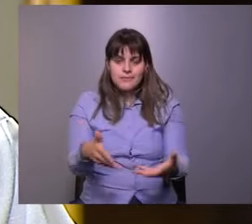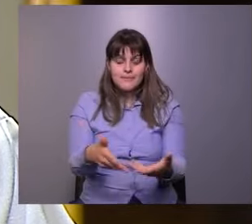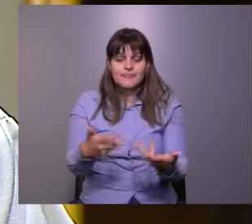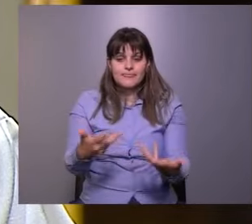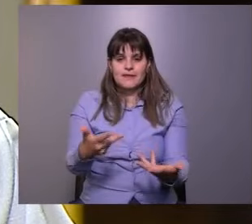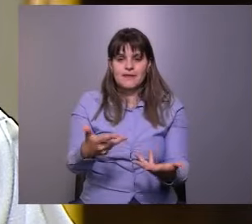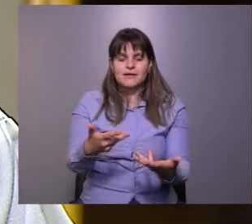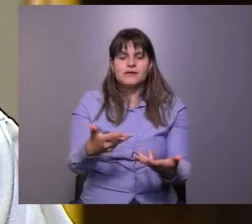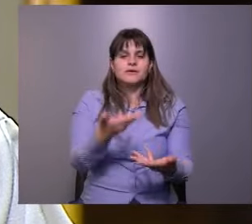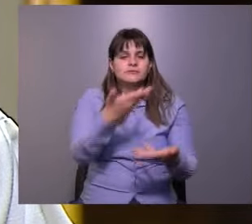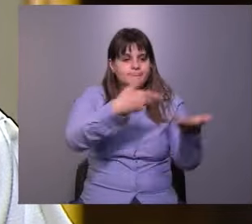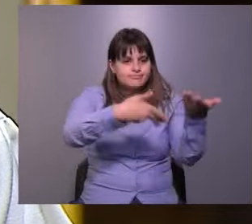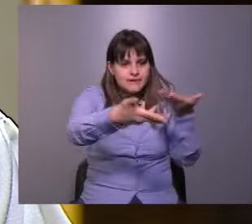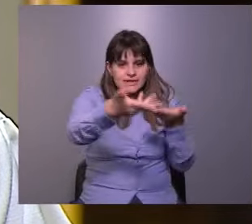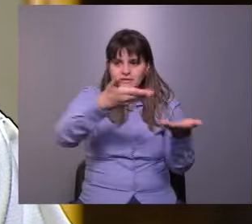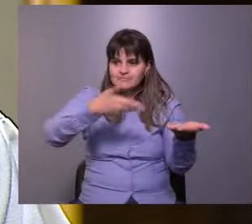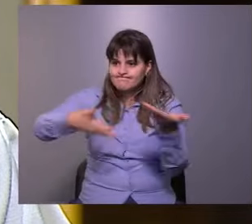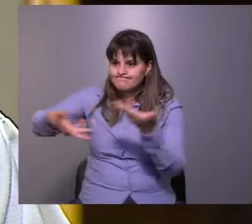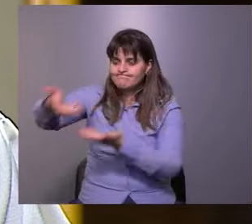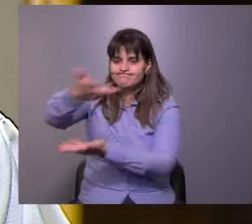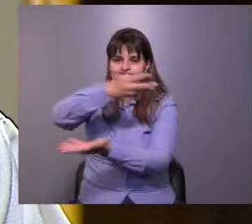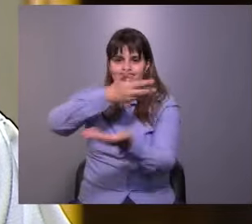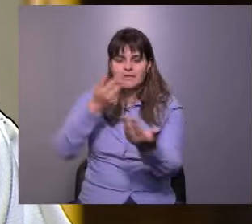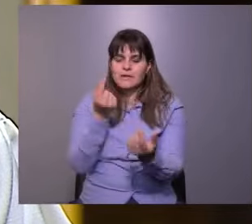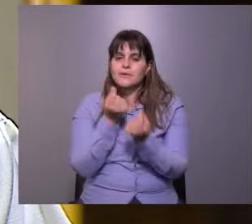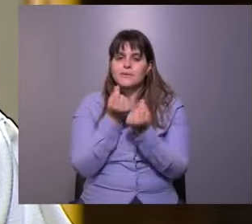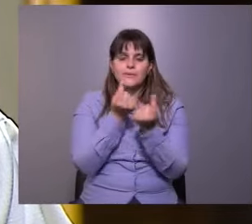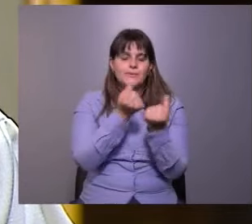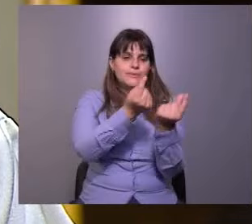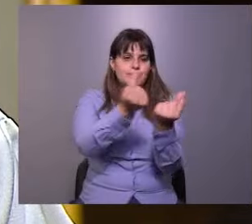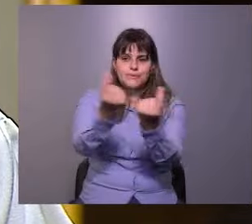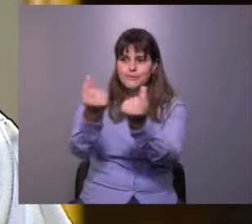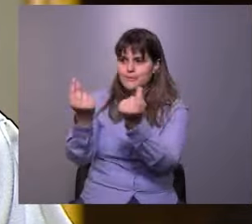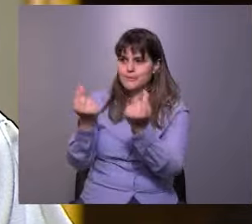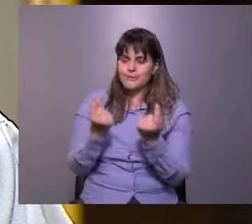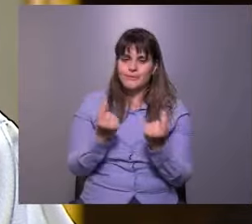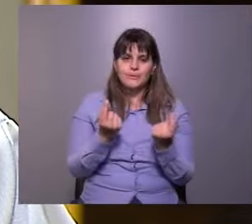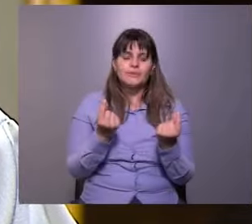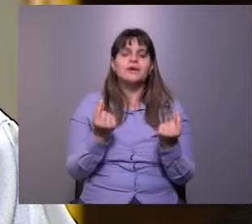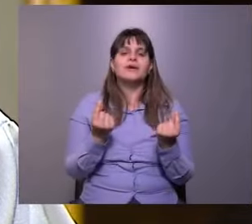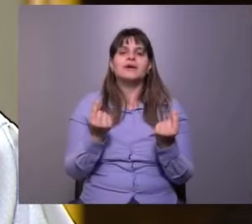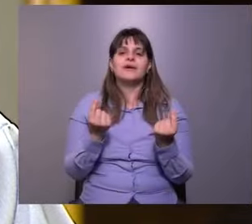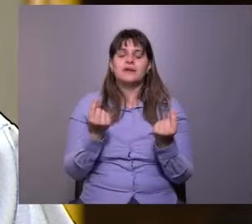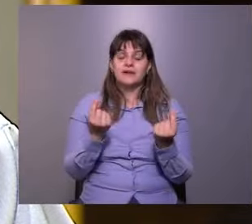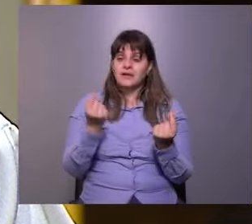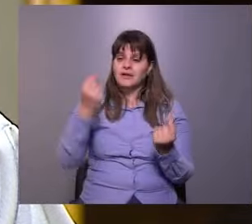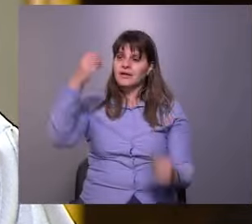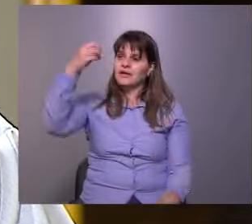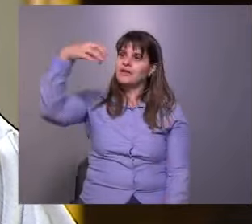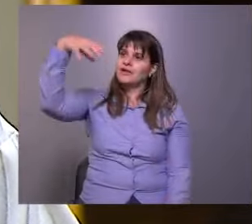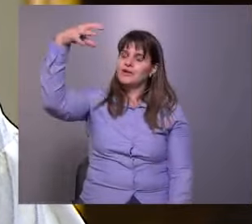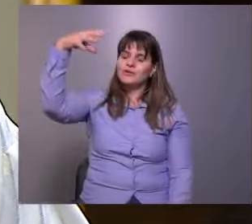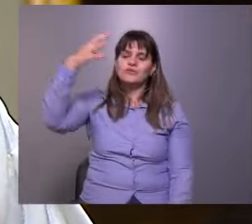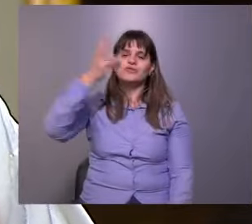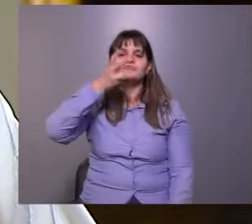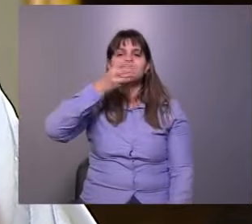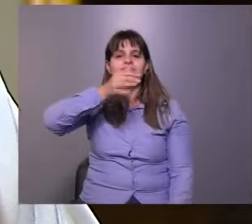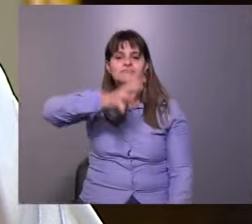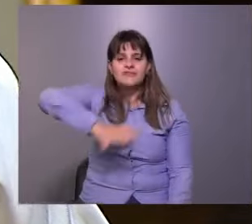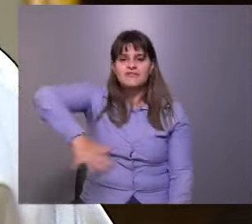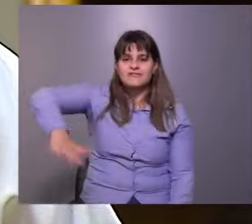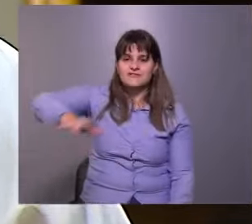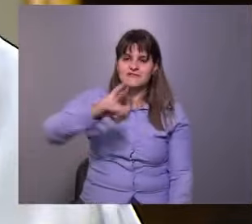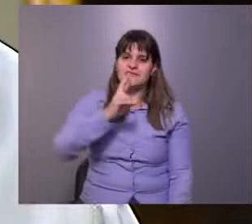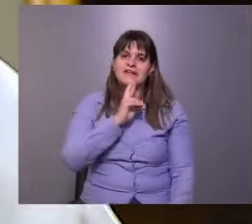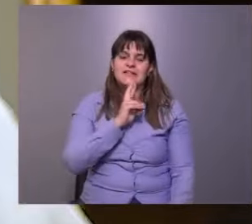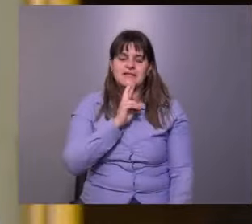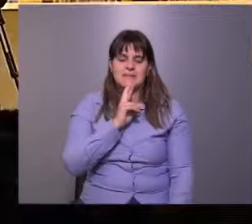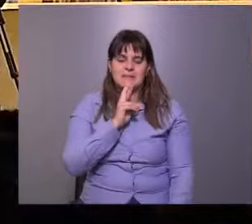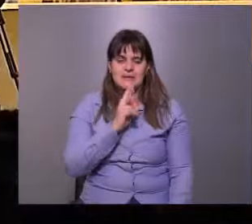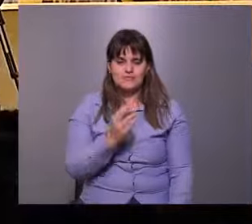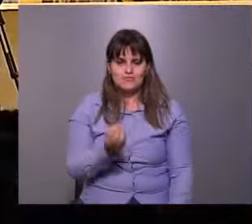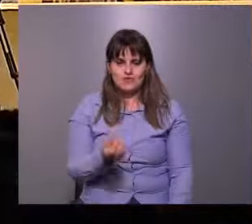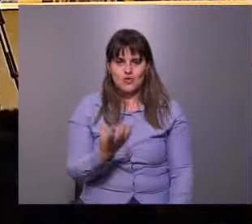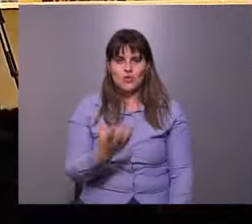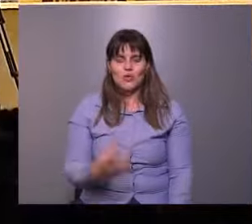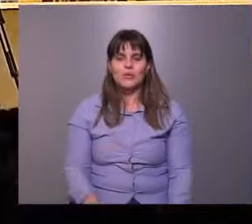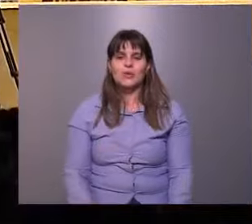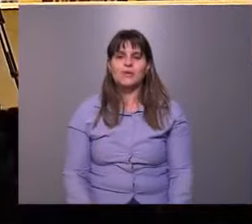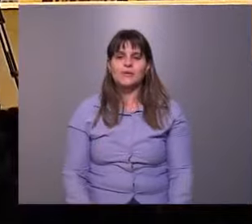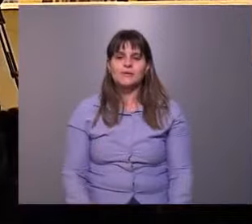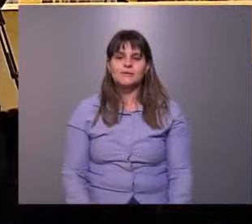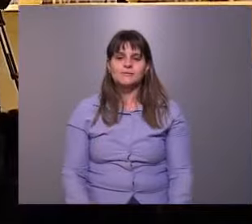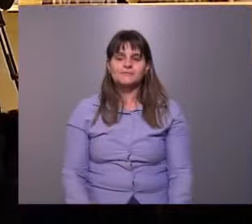própria, mas irradiamos a luz que vem de Cristo, somos chamados a ser portadores desta luz, para que ela